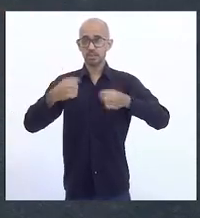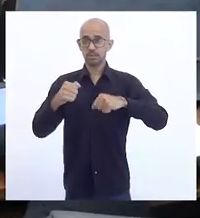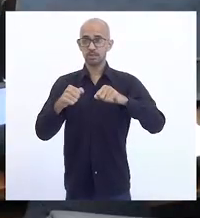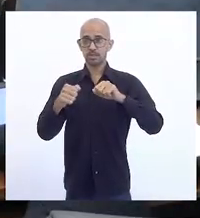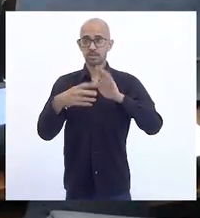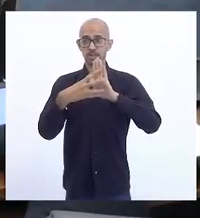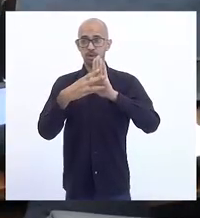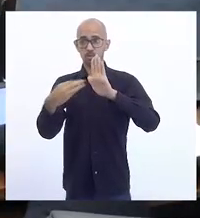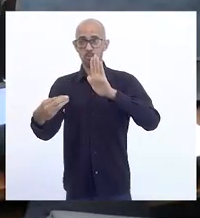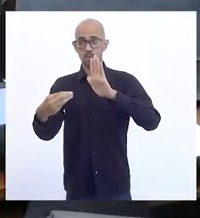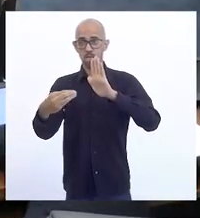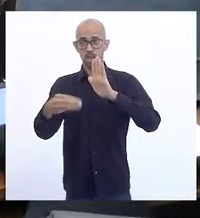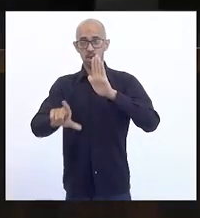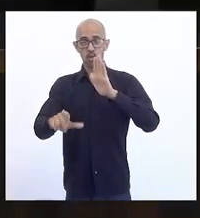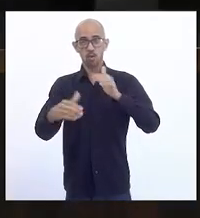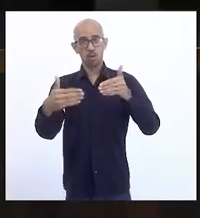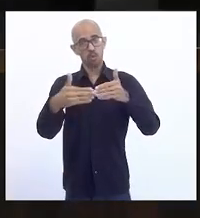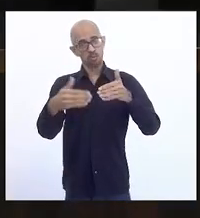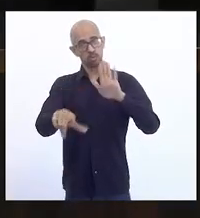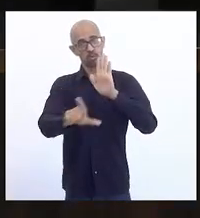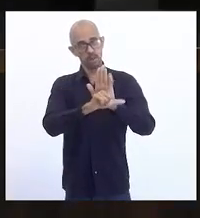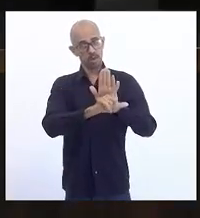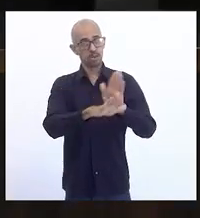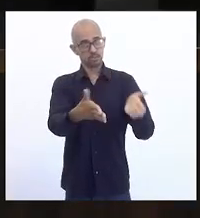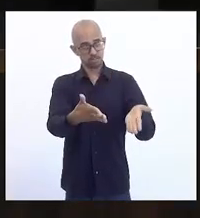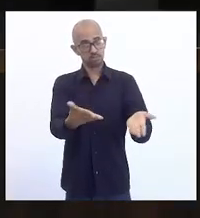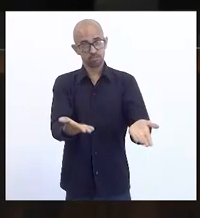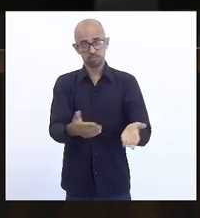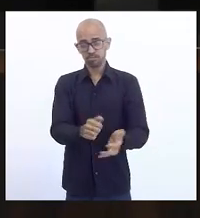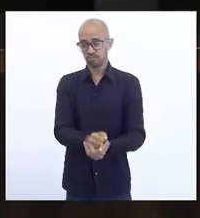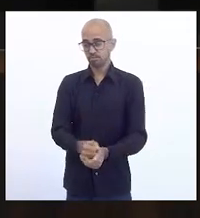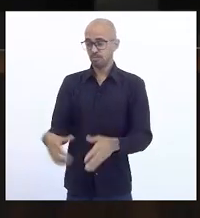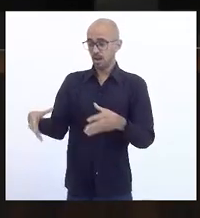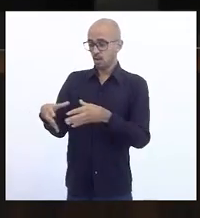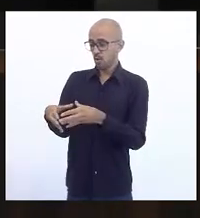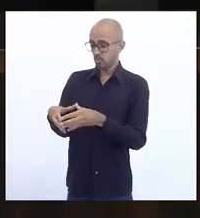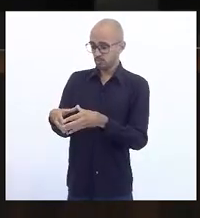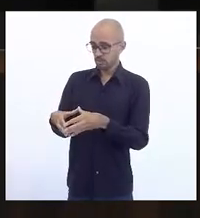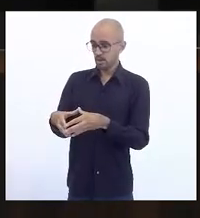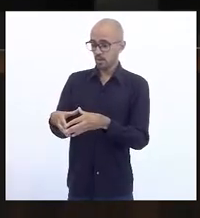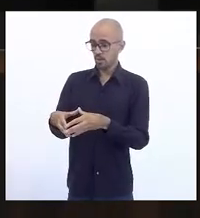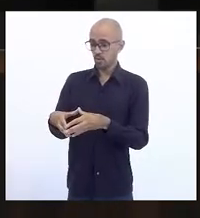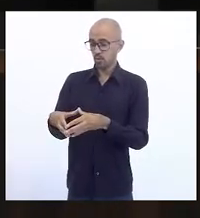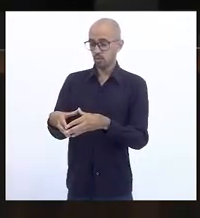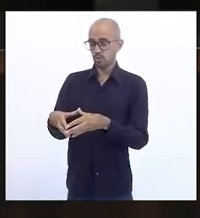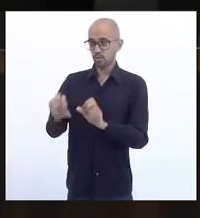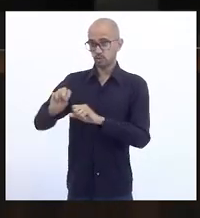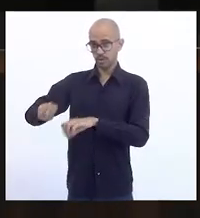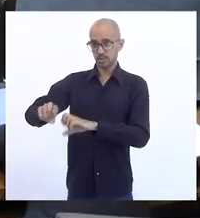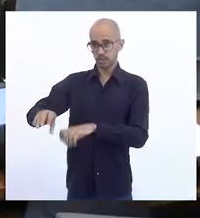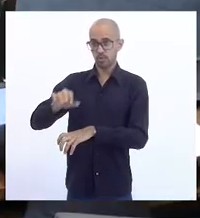questão. Pela Comissão de Educação, deputado Flávio Serafini.